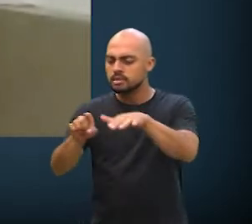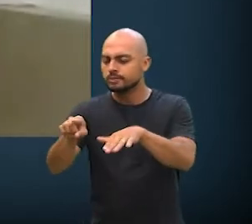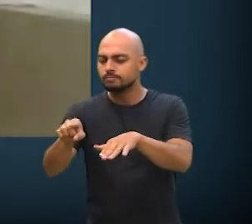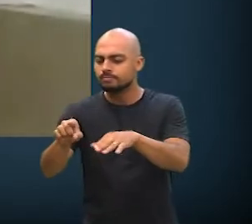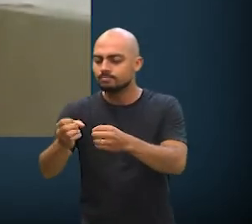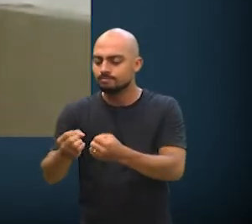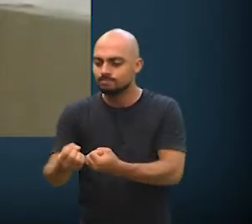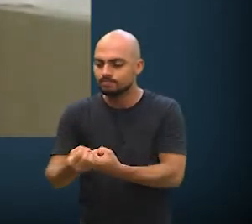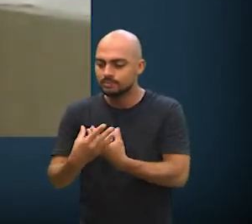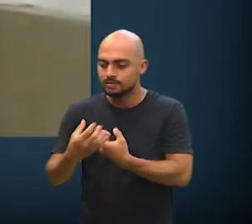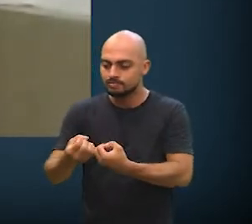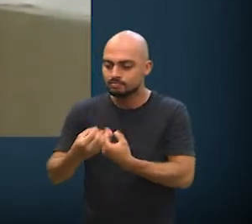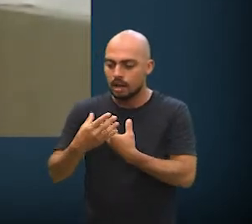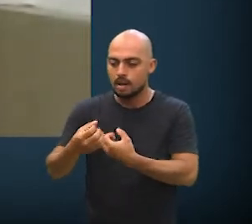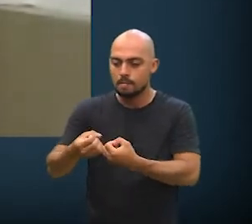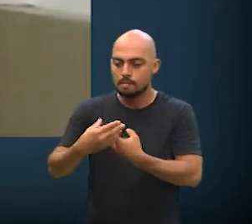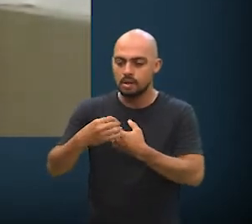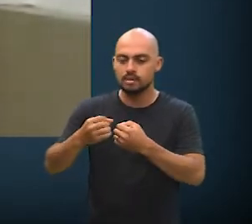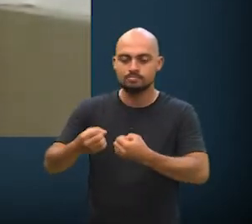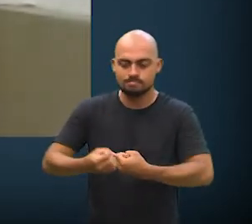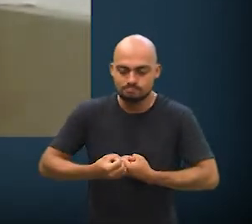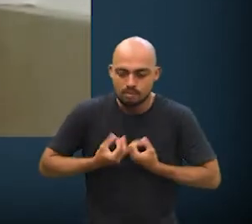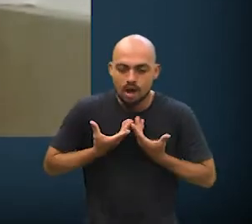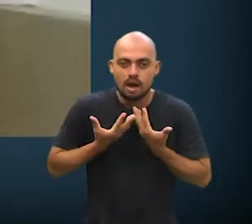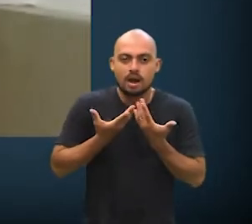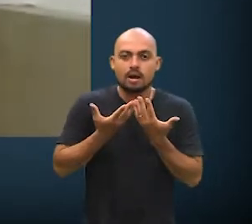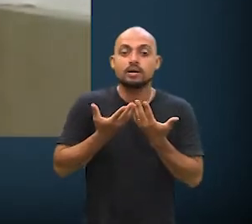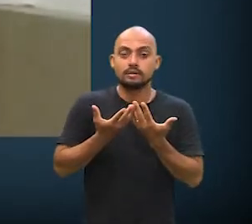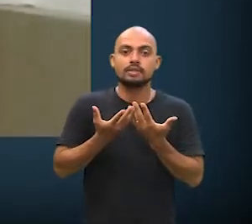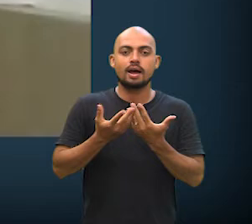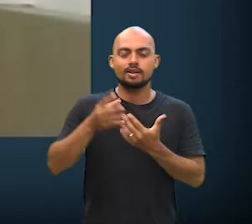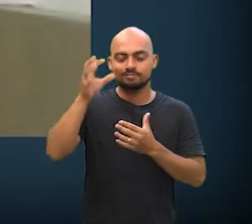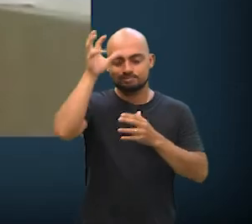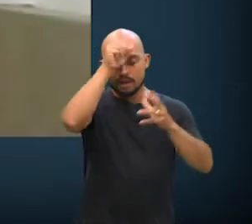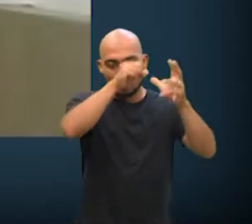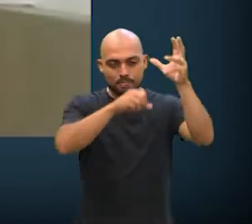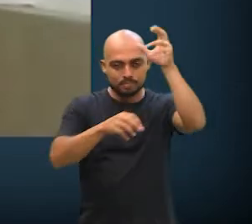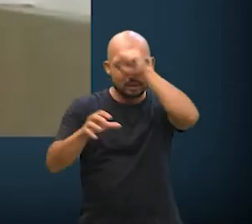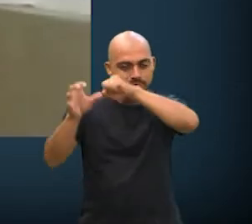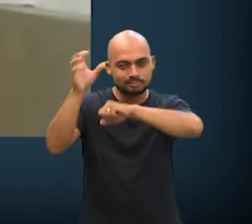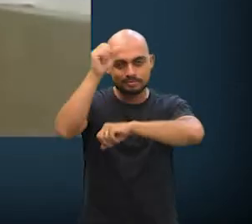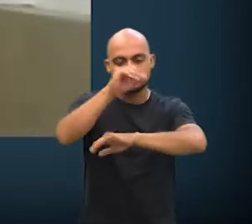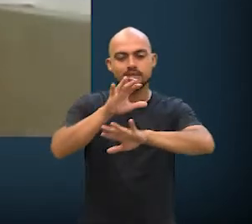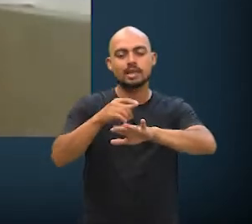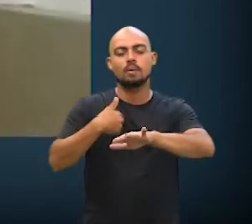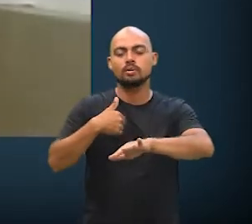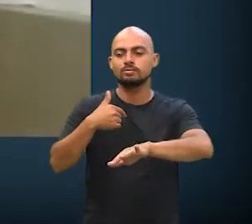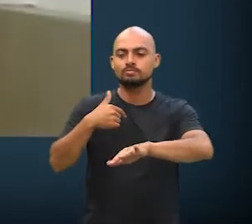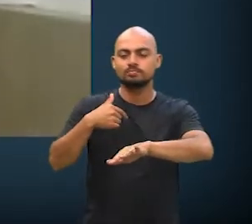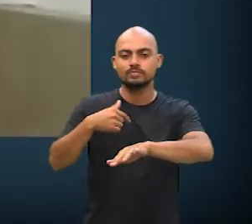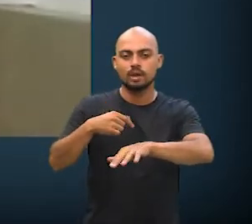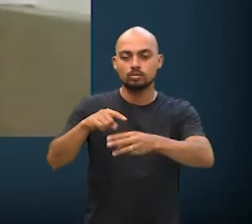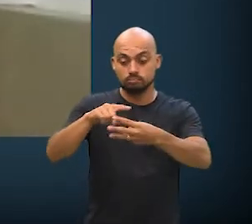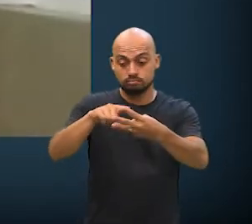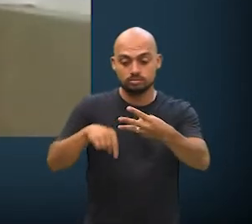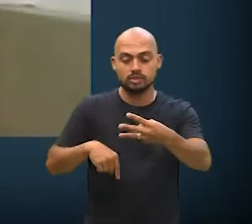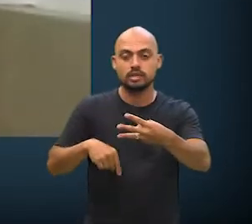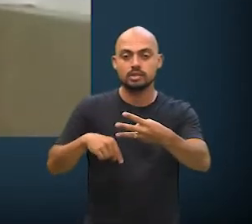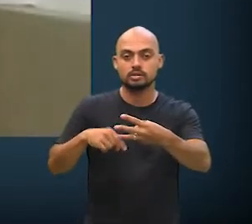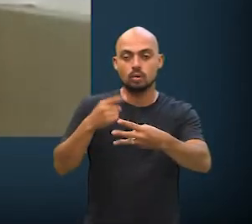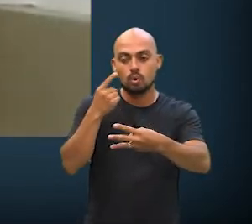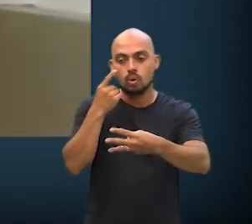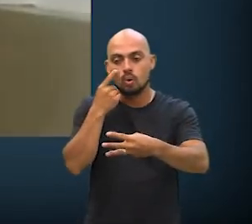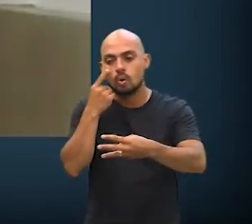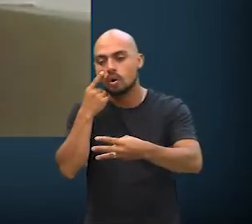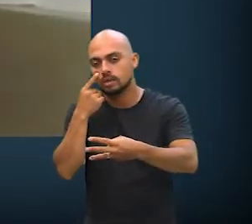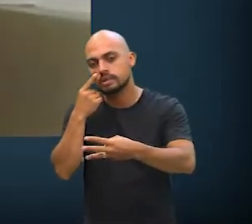vai aprender muito com esses negócios. Desses negócios, e geralmente eu peço pelo menos 3, a gente vai olhar